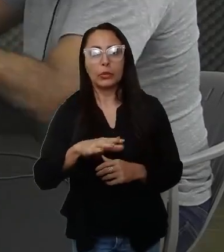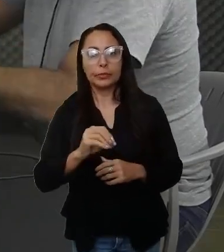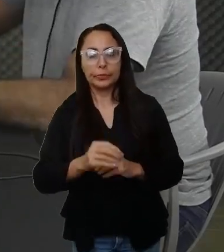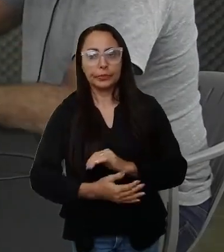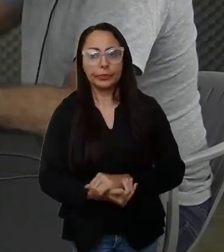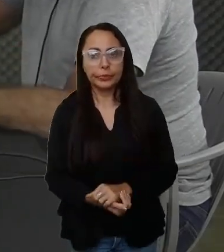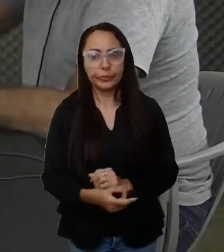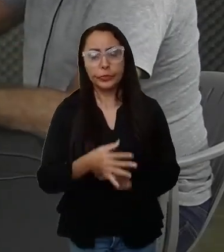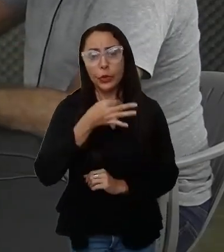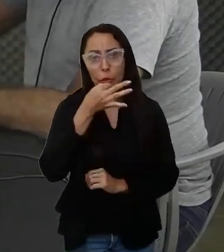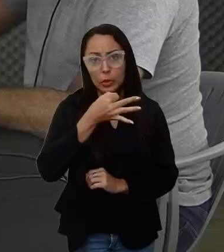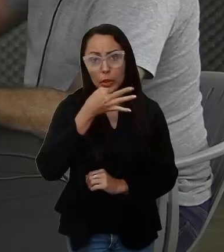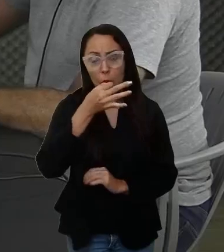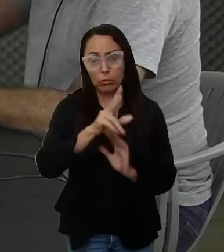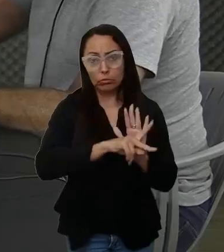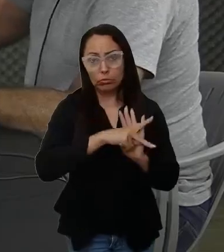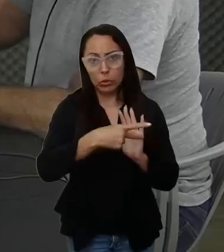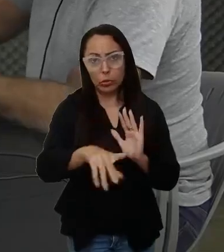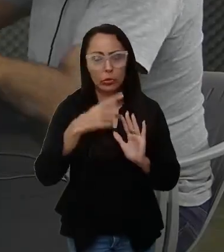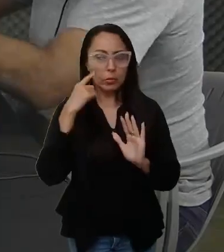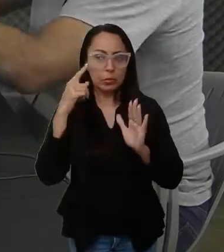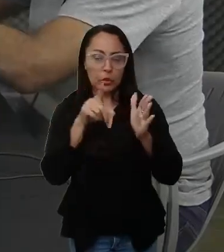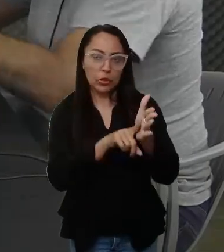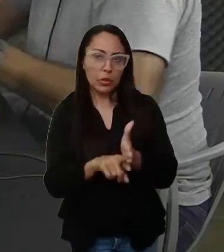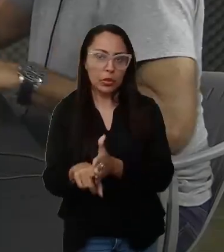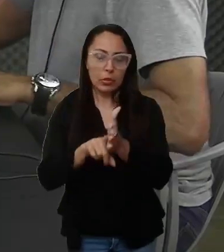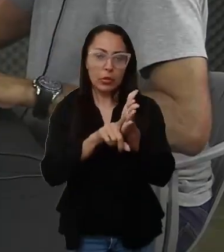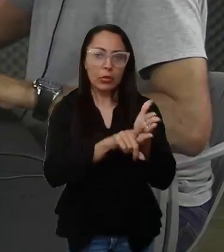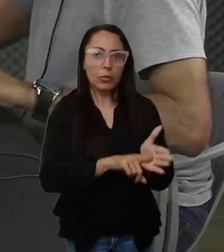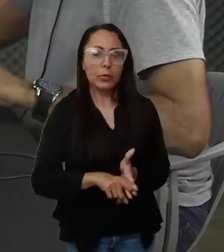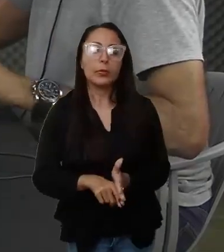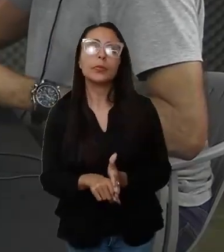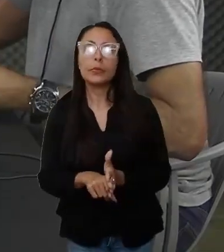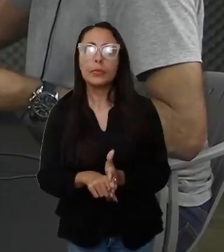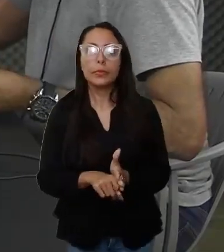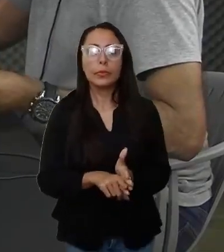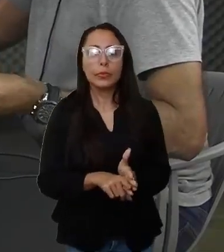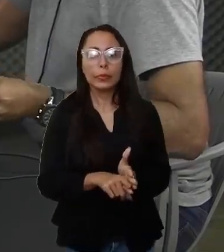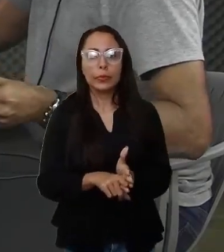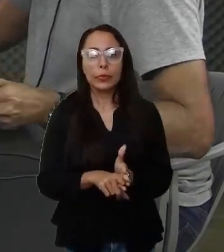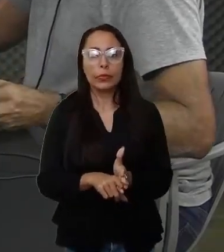na sua opinião, enquanto pesquisador, enquanto